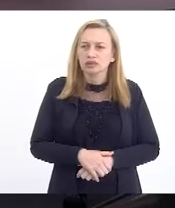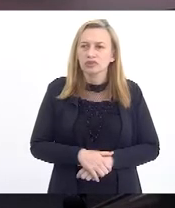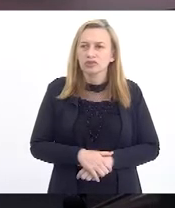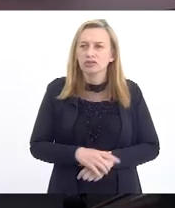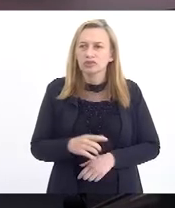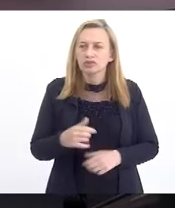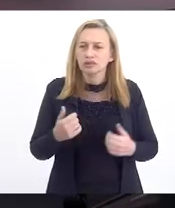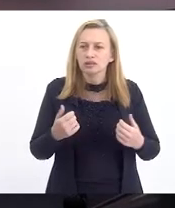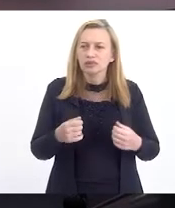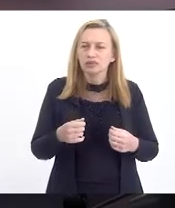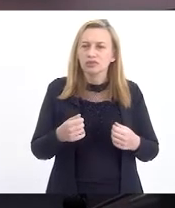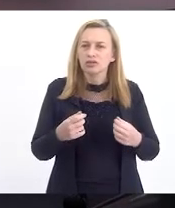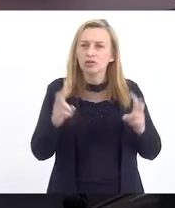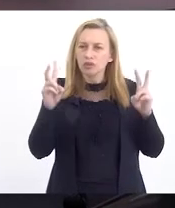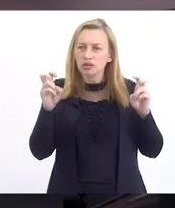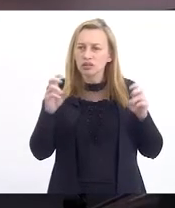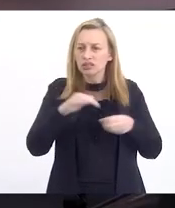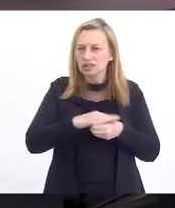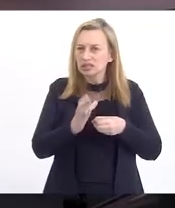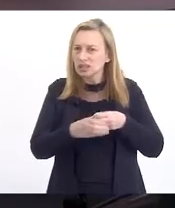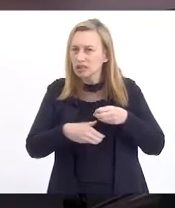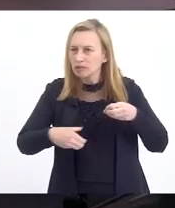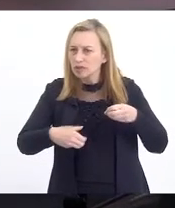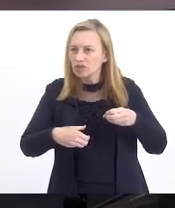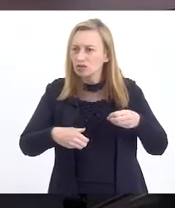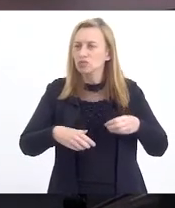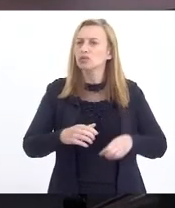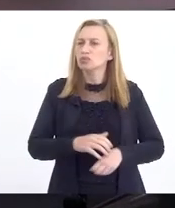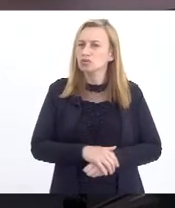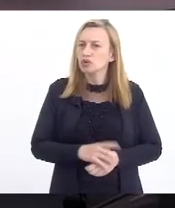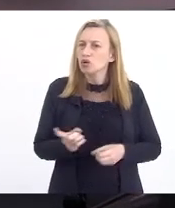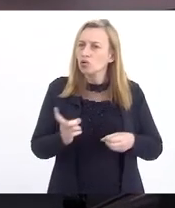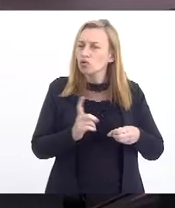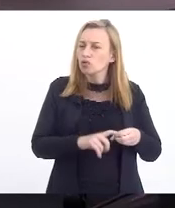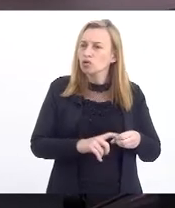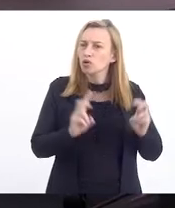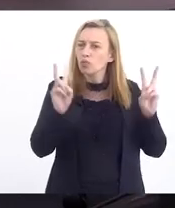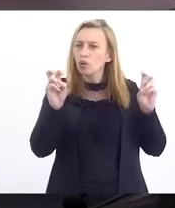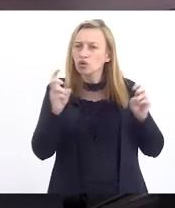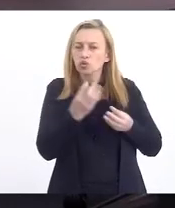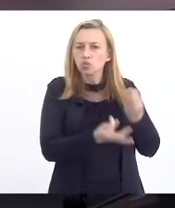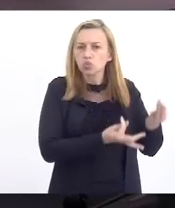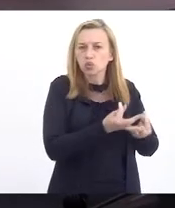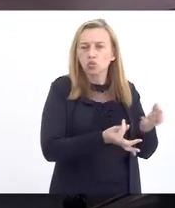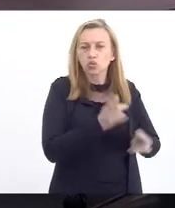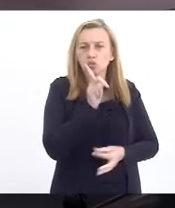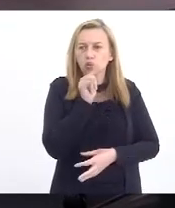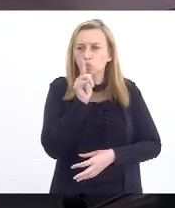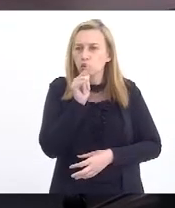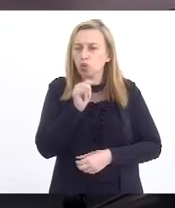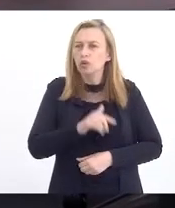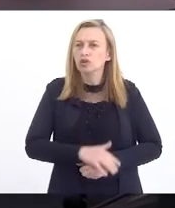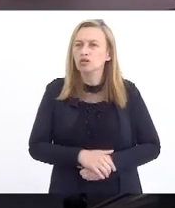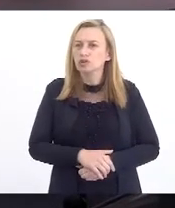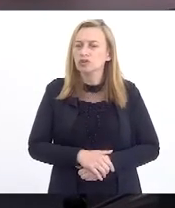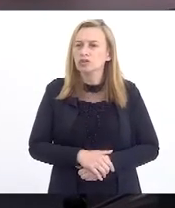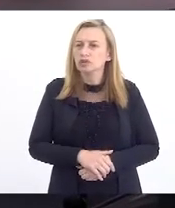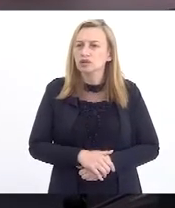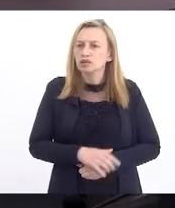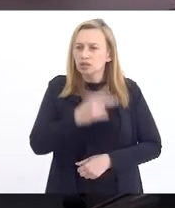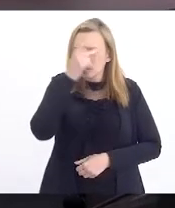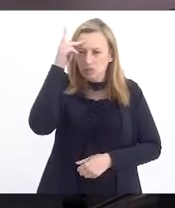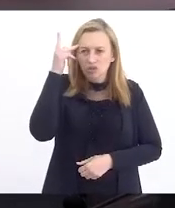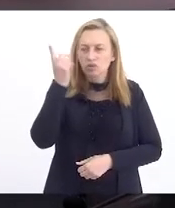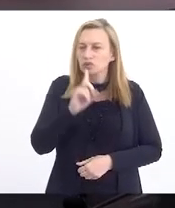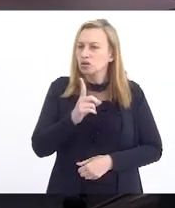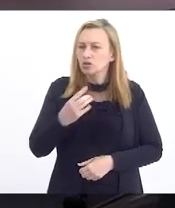também temos ali a questão do saneamento básico, voltado pela questão do tratamento de água, a qual as pessoas não